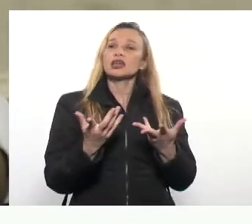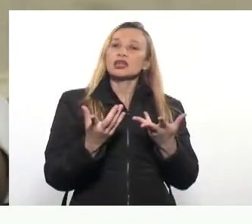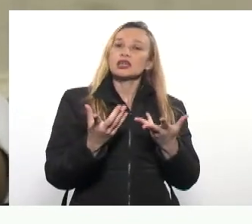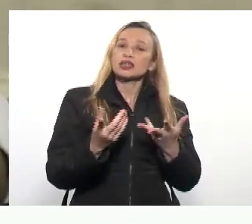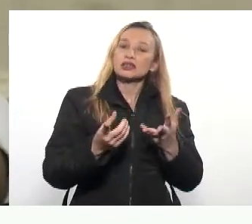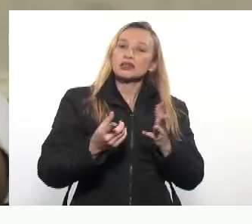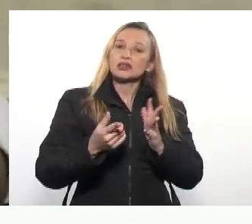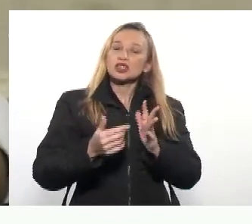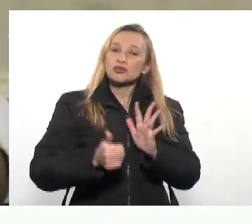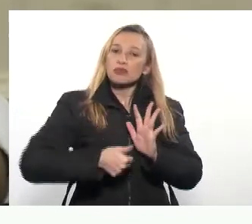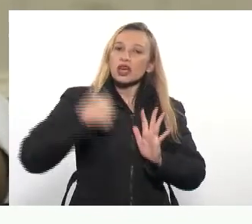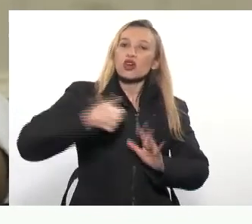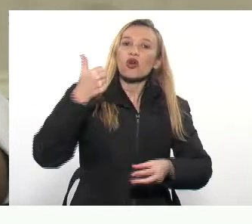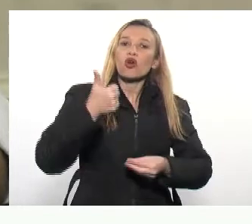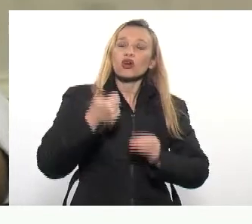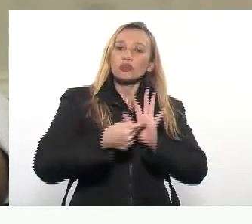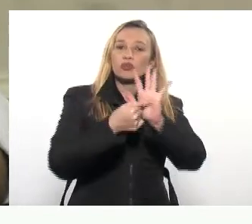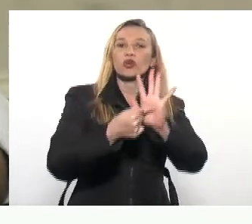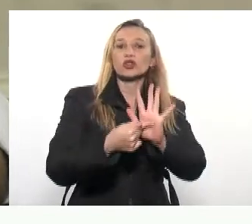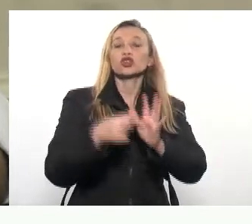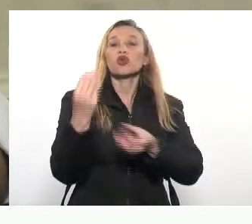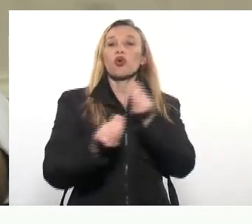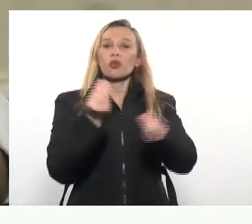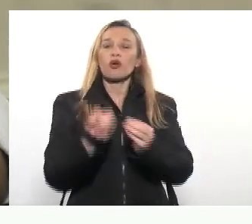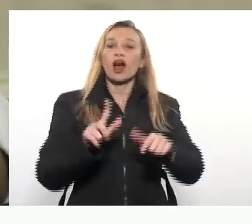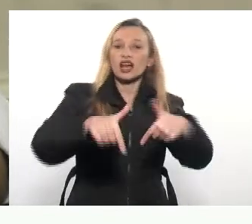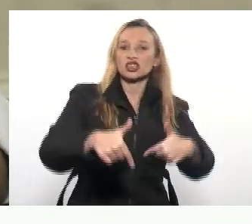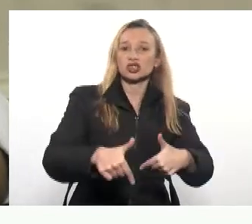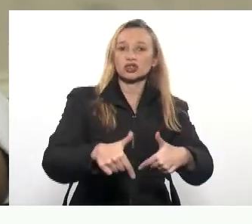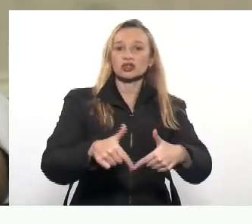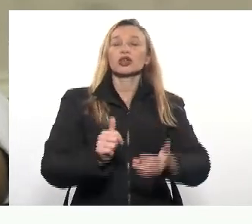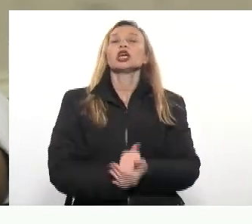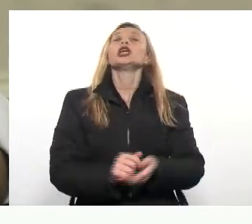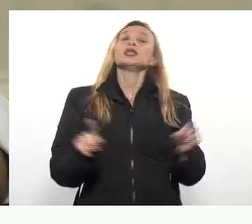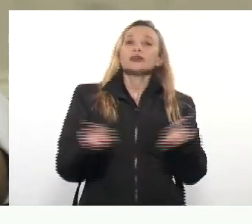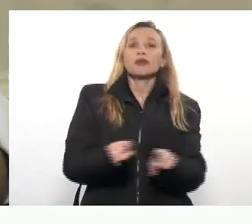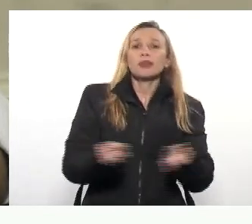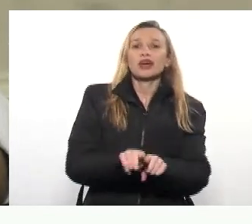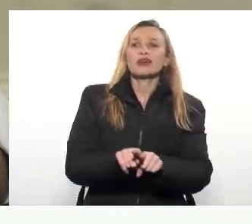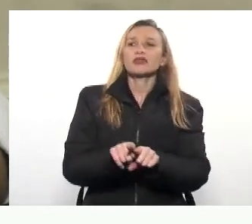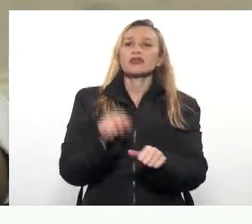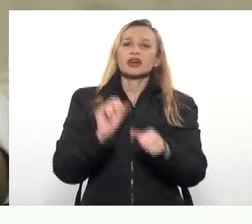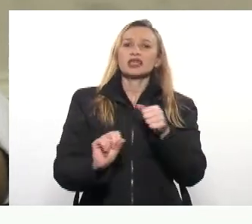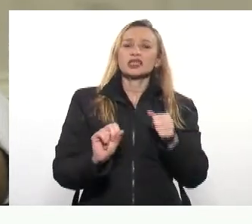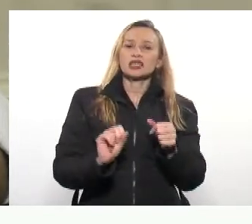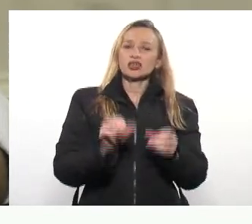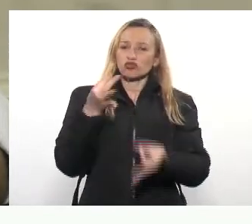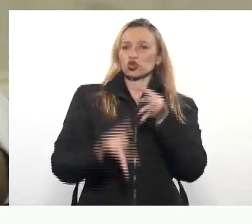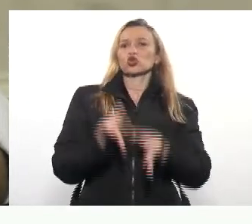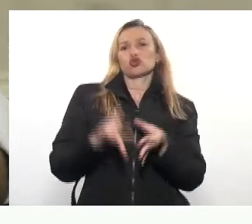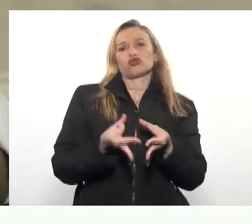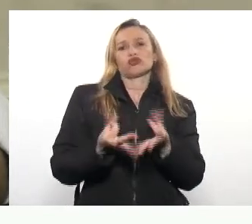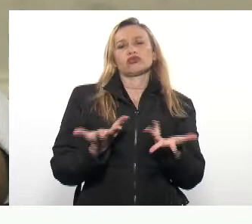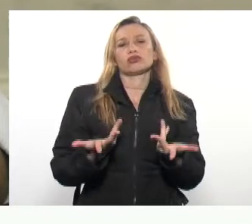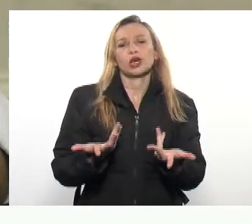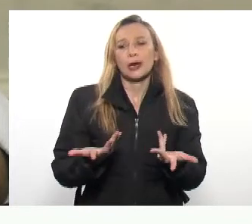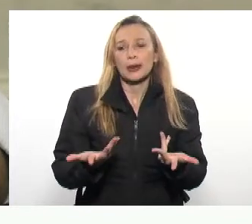mais transparência de como funciona isso, e para também fazer de uma forma mais justa,